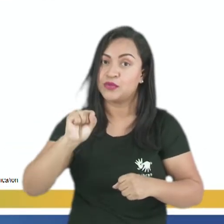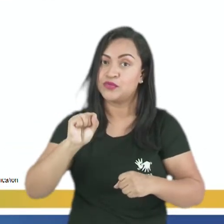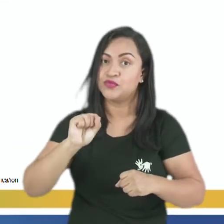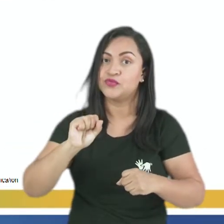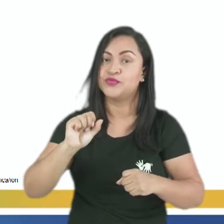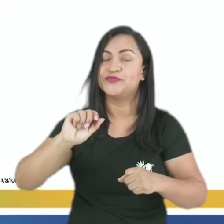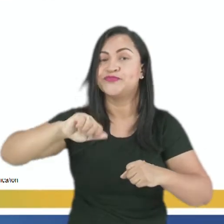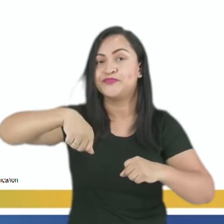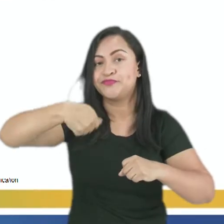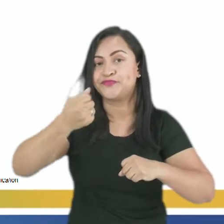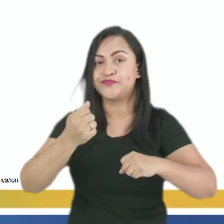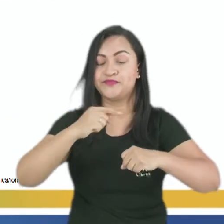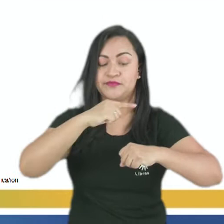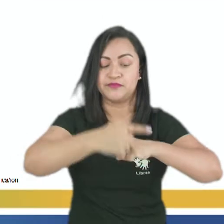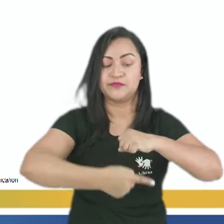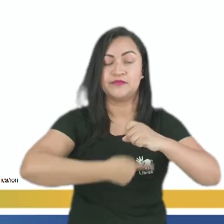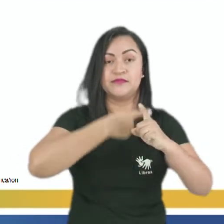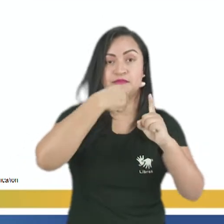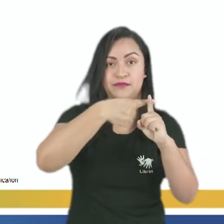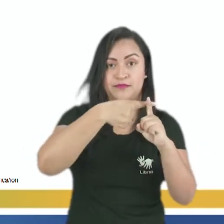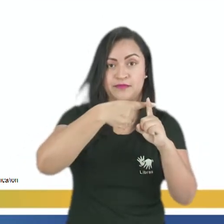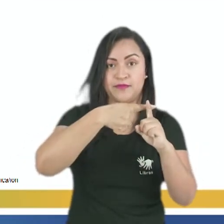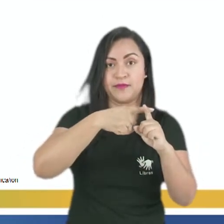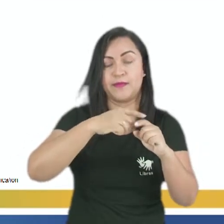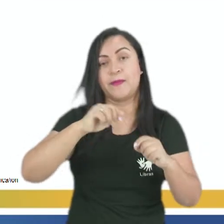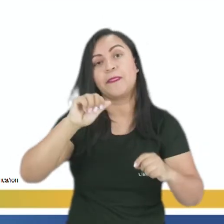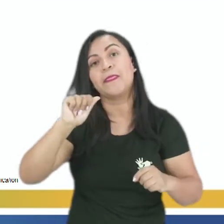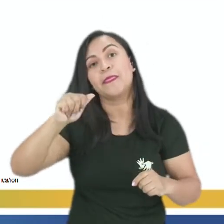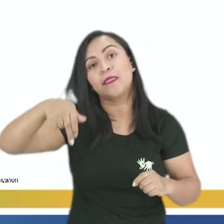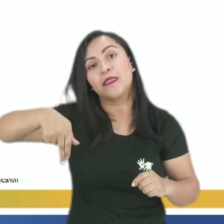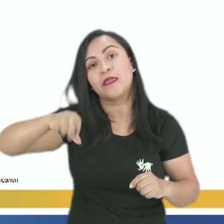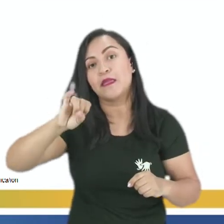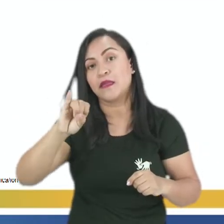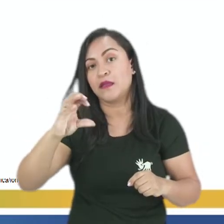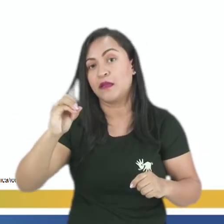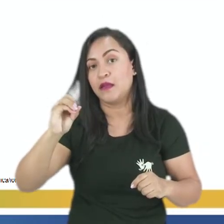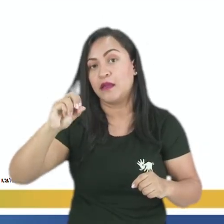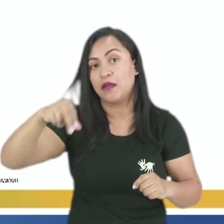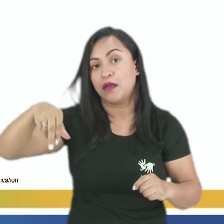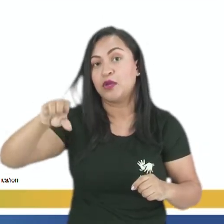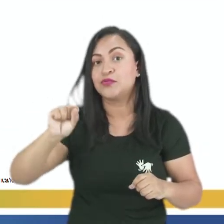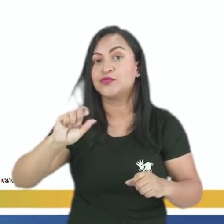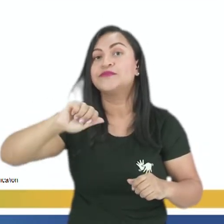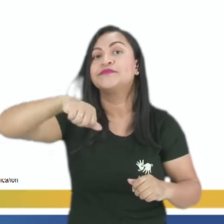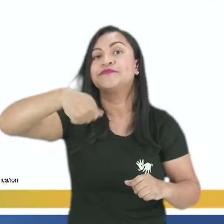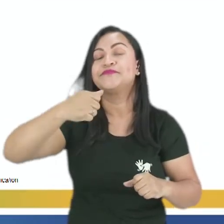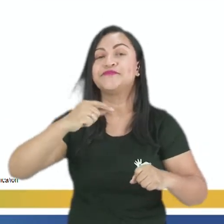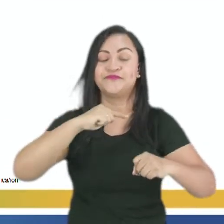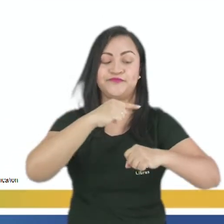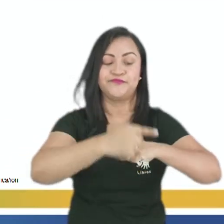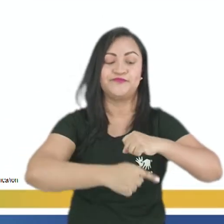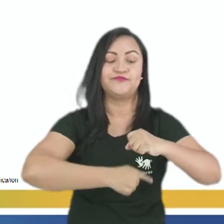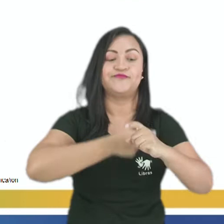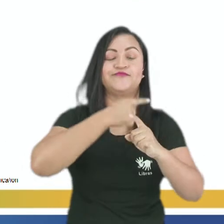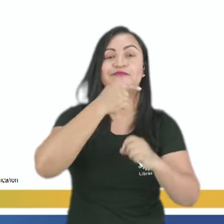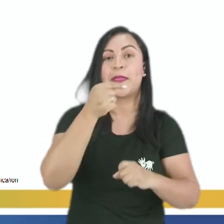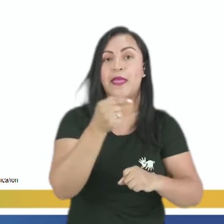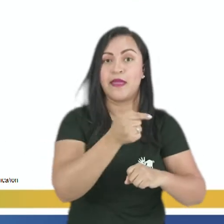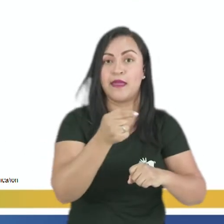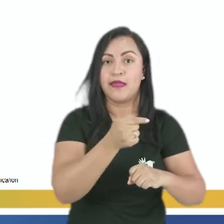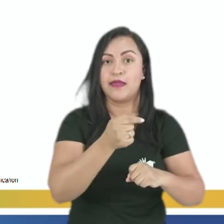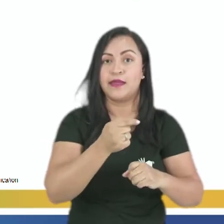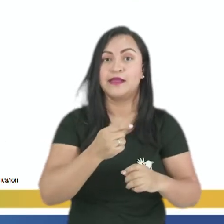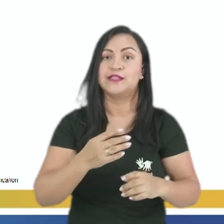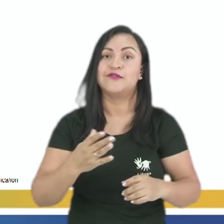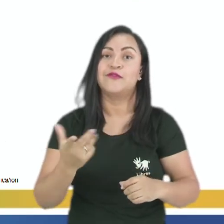perder elétrons, e ânions vão ser íons com carga elétrica negativa, porque vão ganhar elétrons, tá? Então,